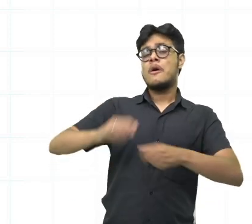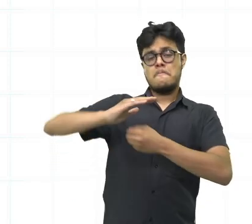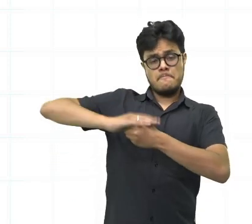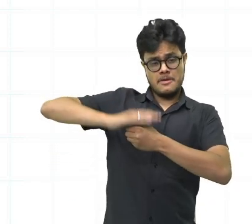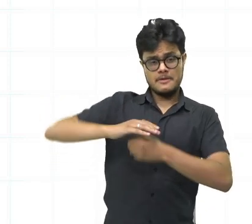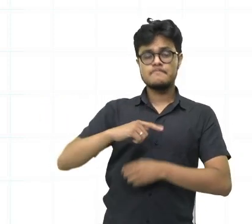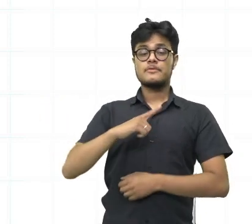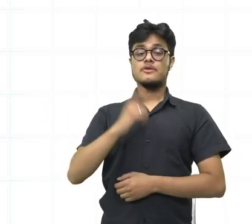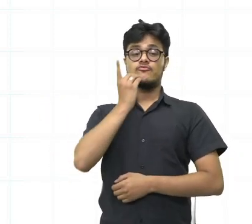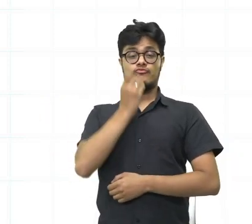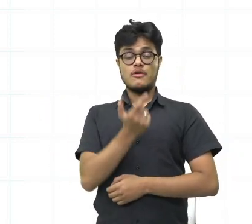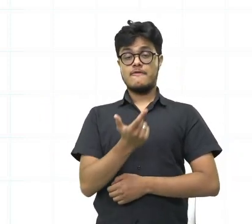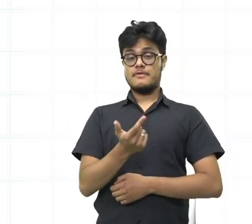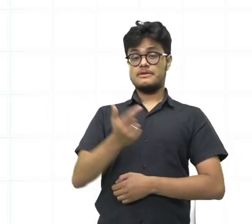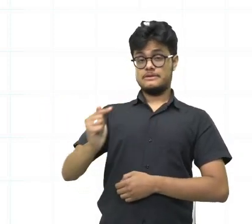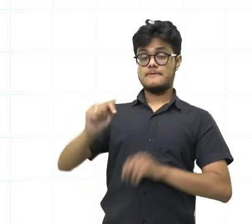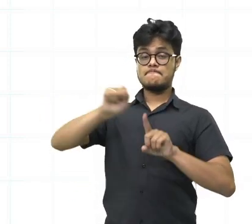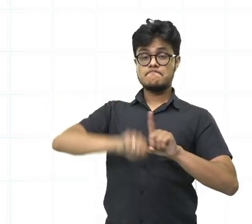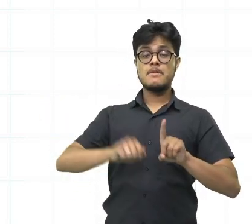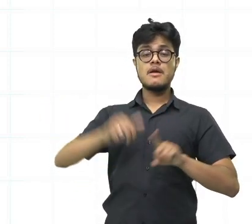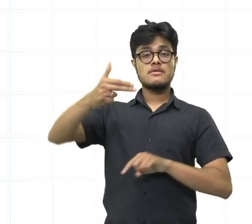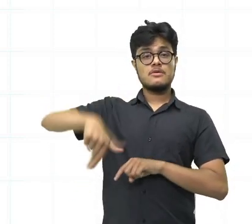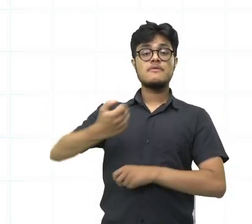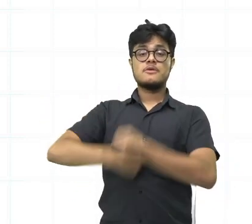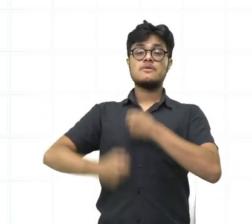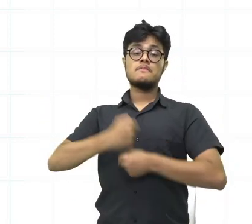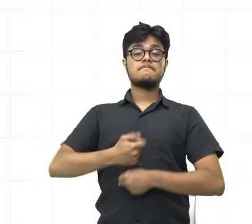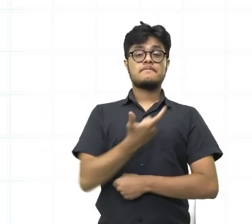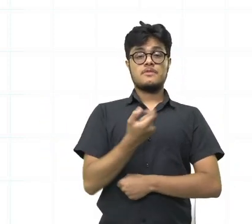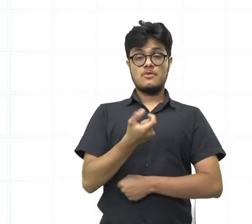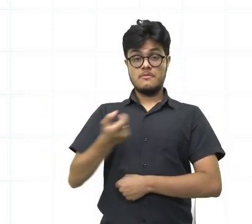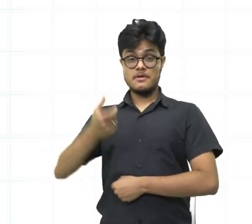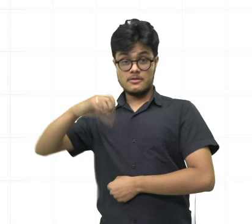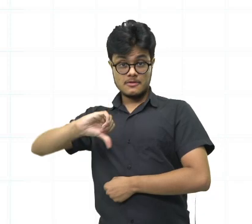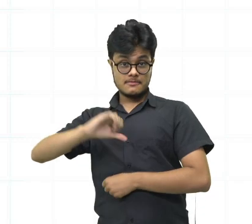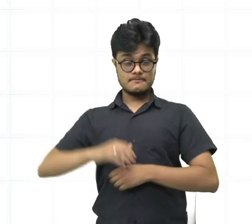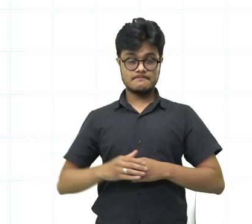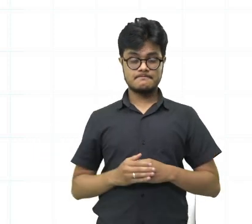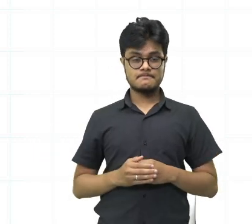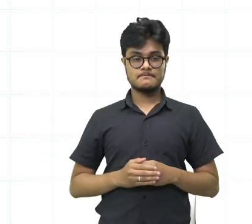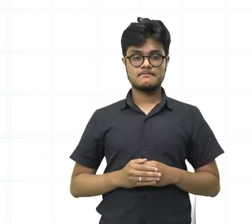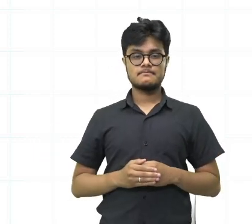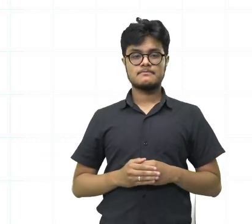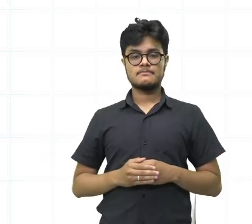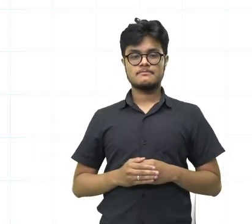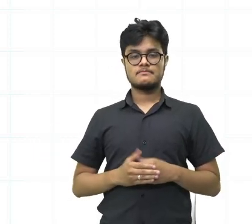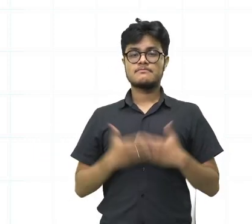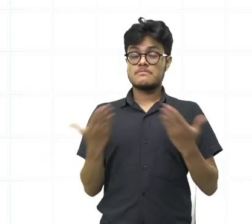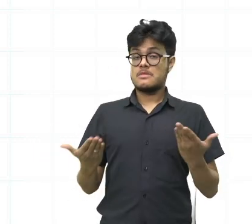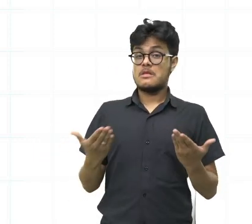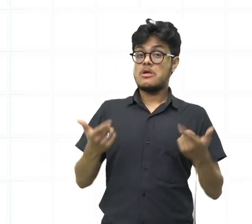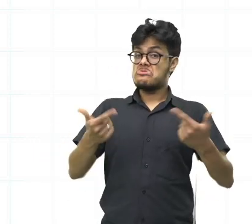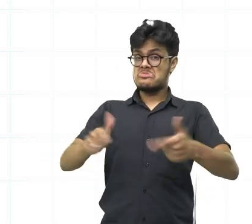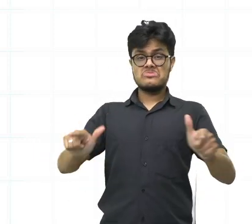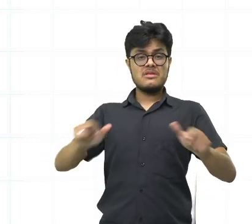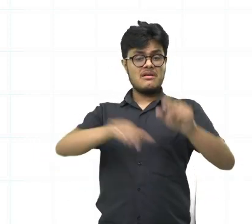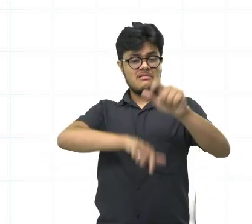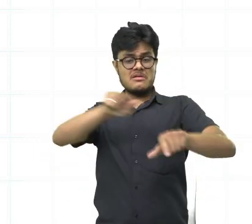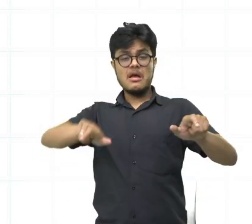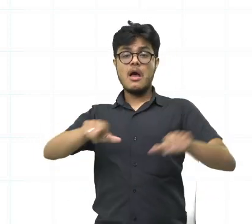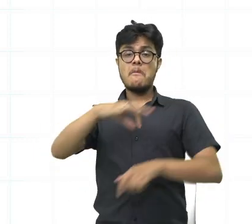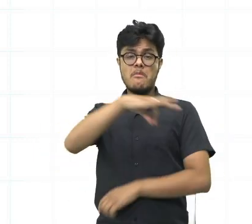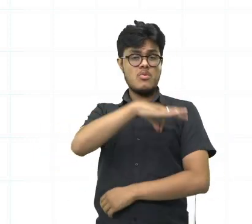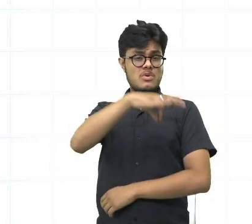Londrina, 27 de novembro de 2009. Referência, falta de policiamento